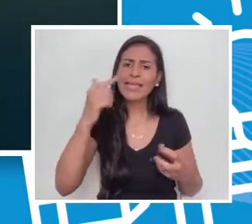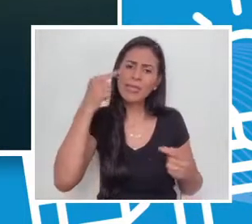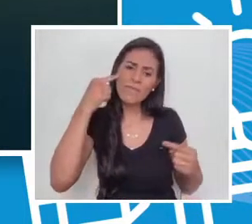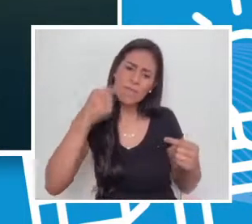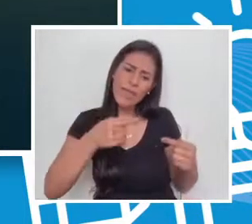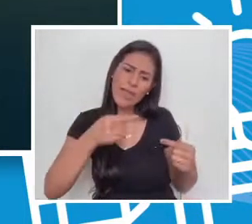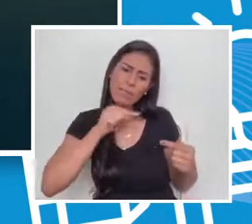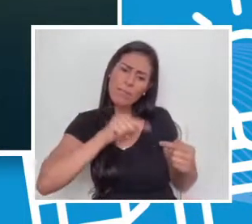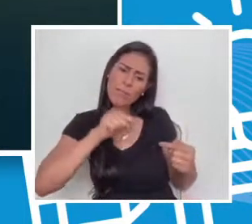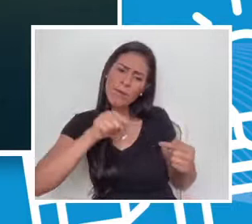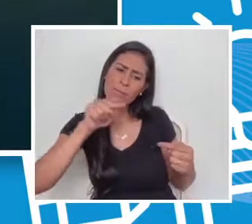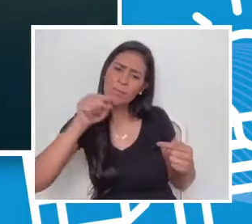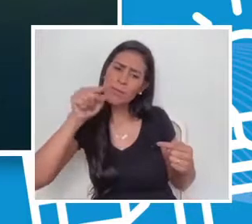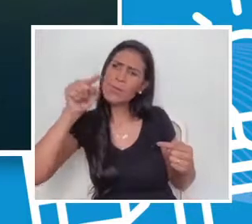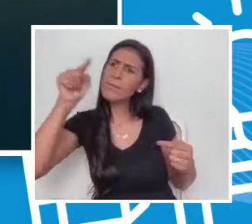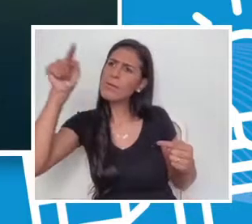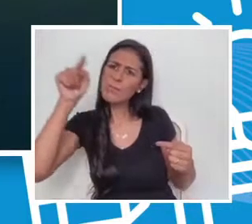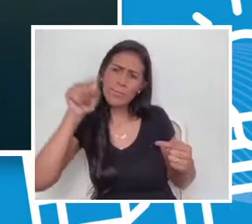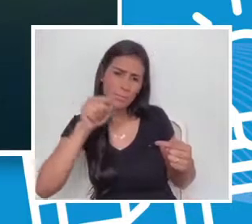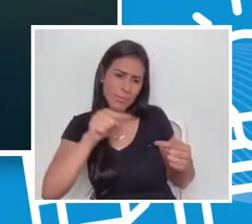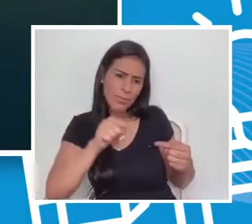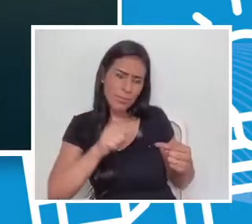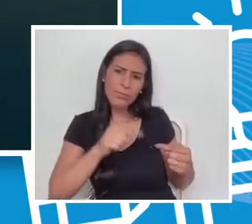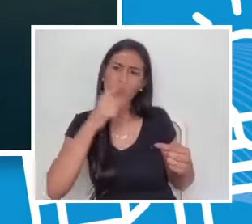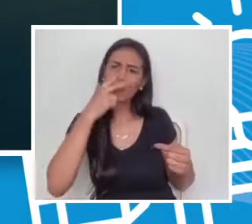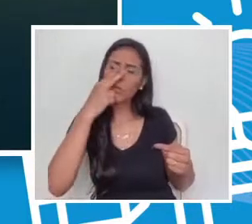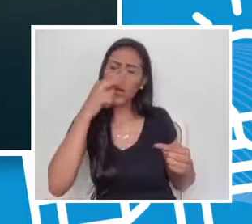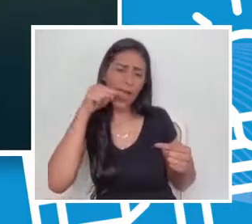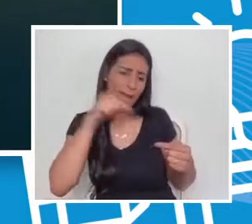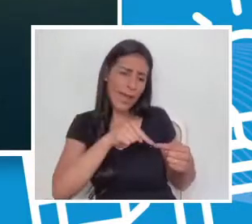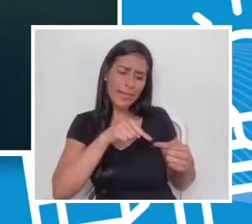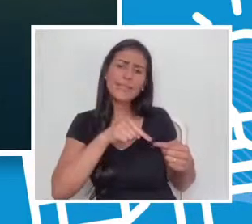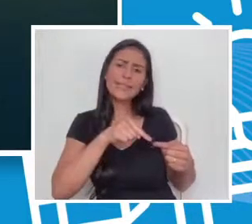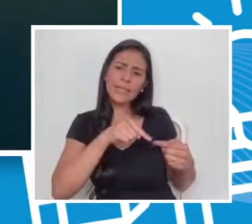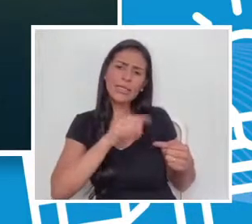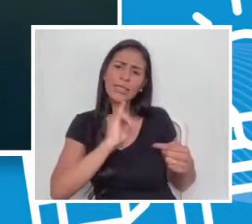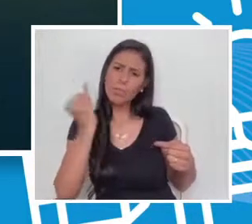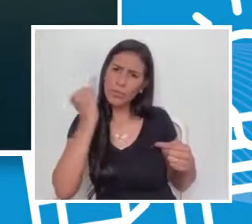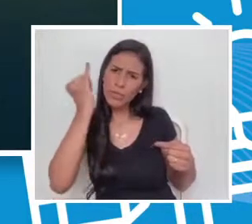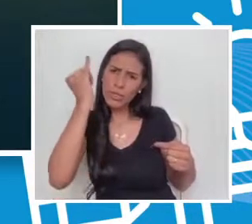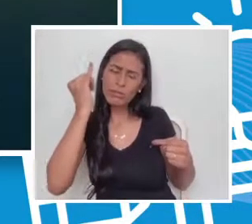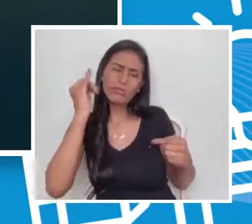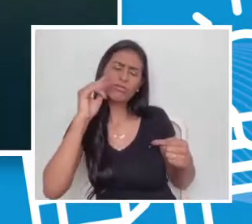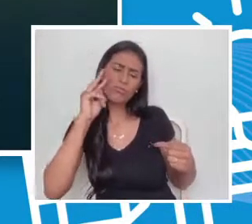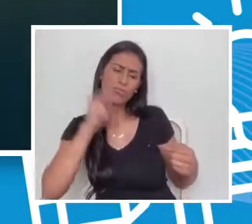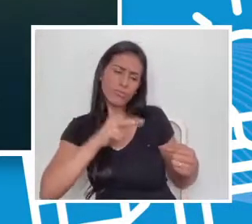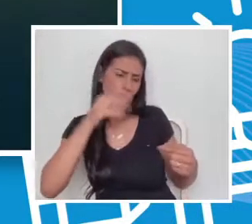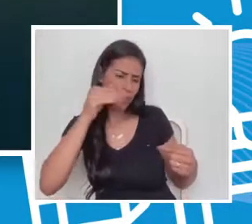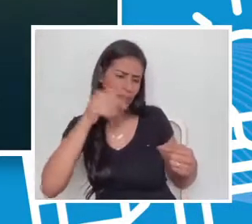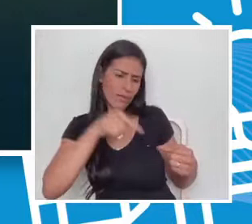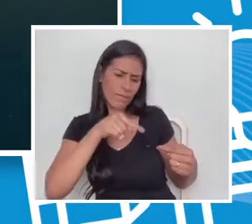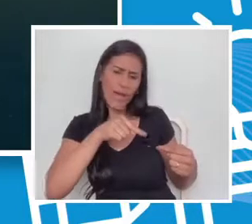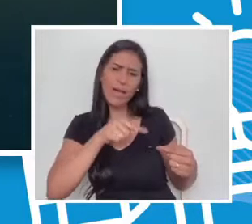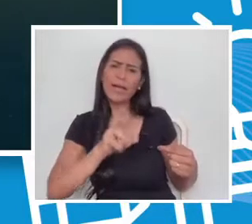relacionar tanto os aspectos mais reducionistas como os aspectos mais holistas